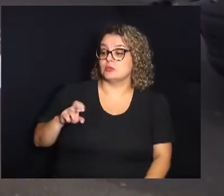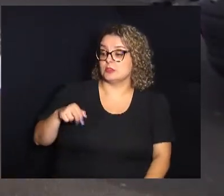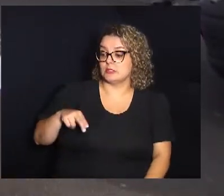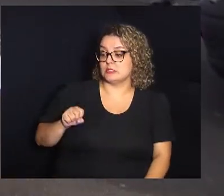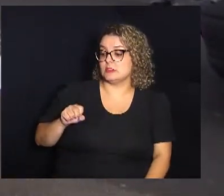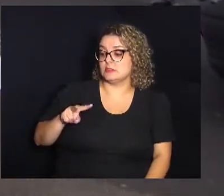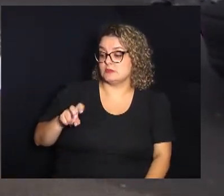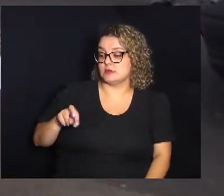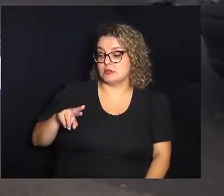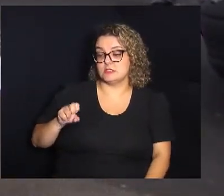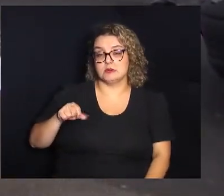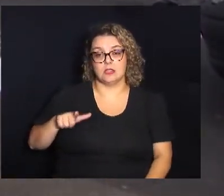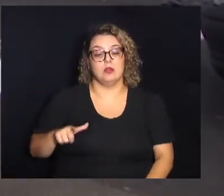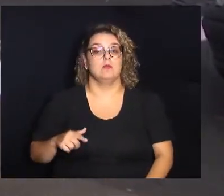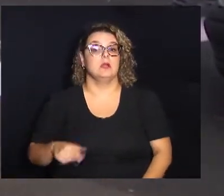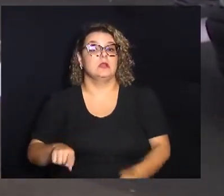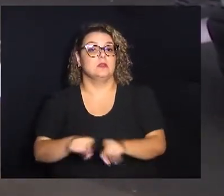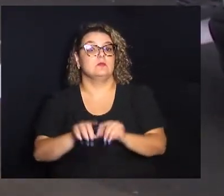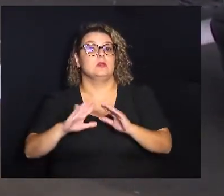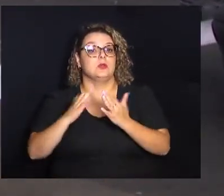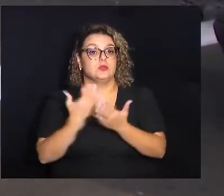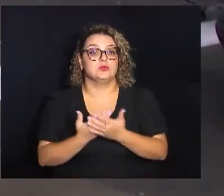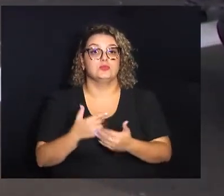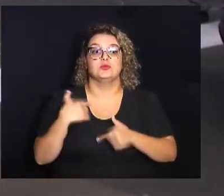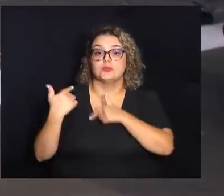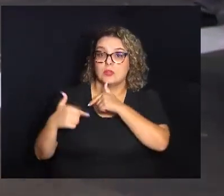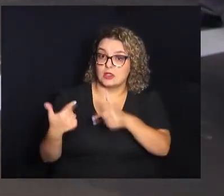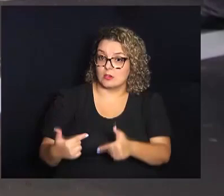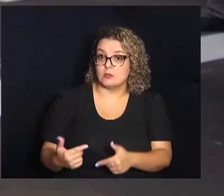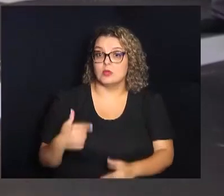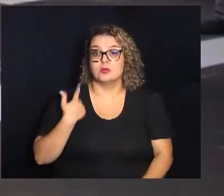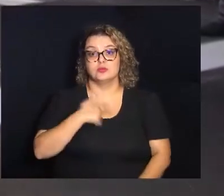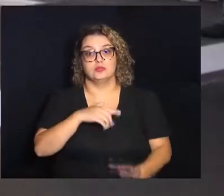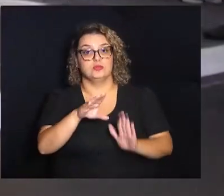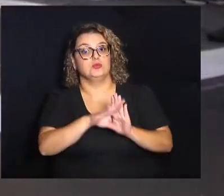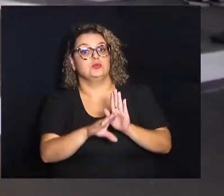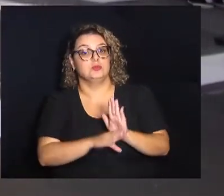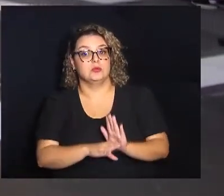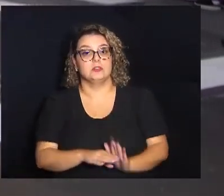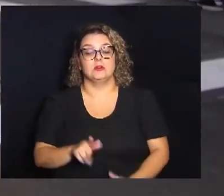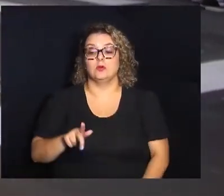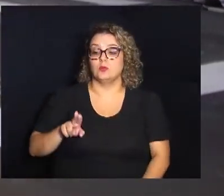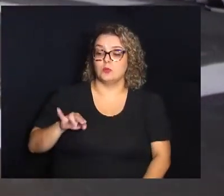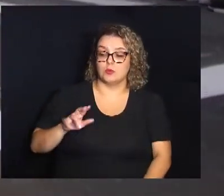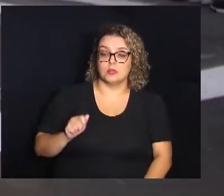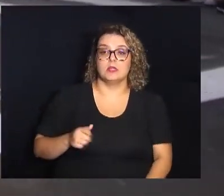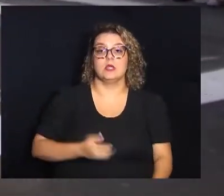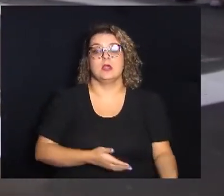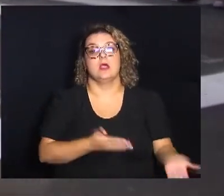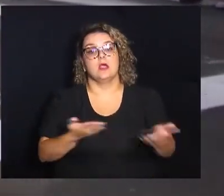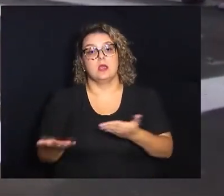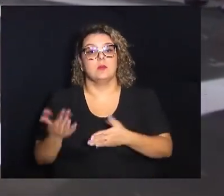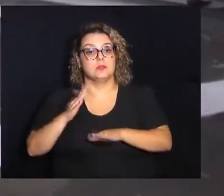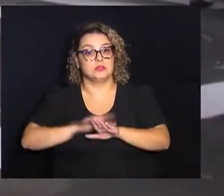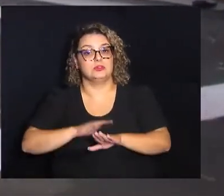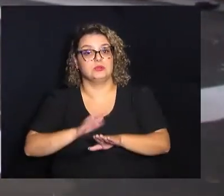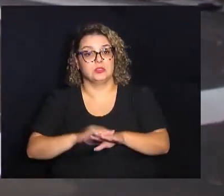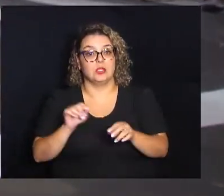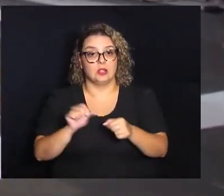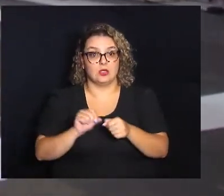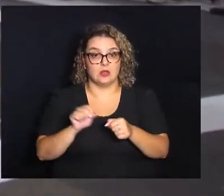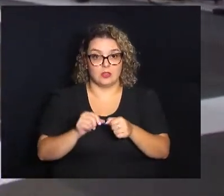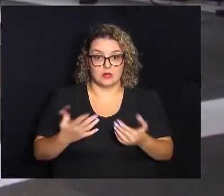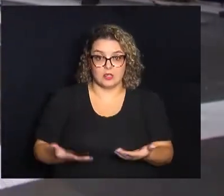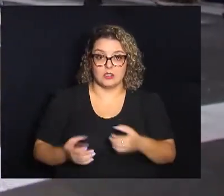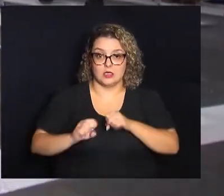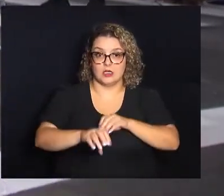mas também que a escola possa trabalhar com os nossos programas. Então, esse guia, ele apresenta atividades que são realizadas em